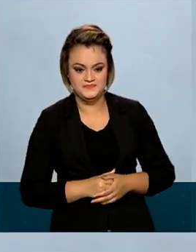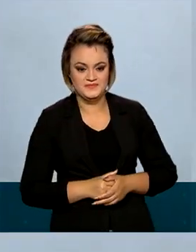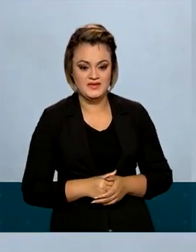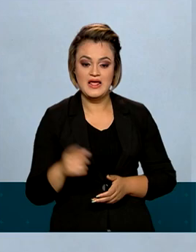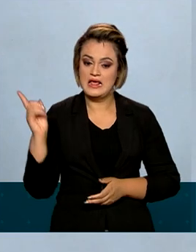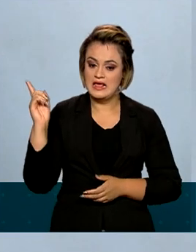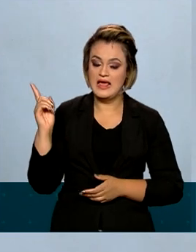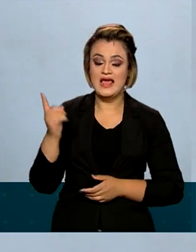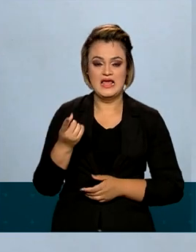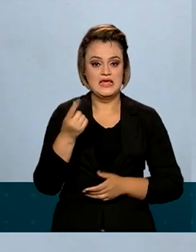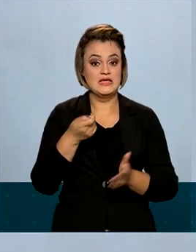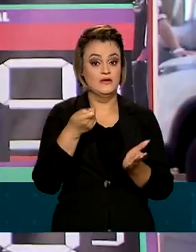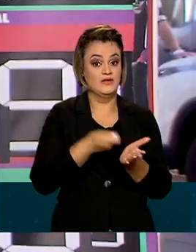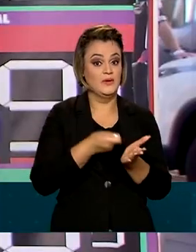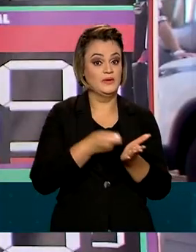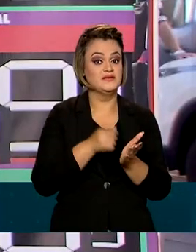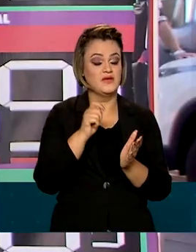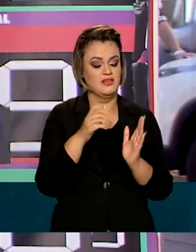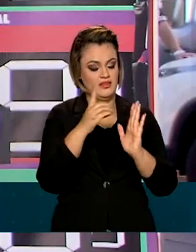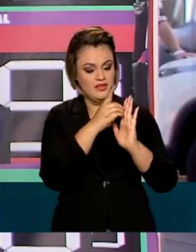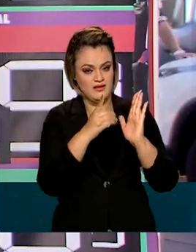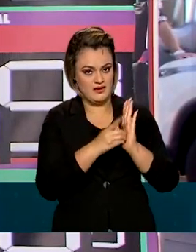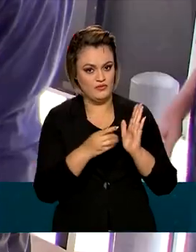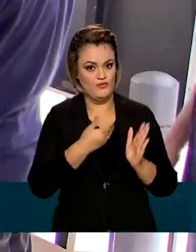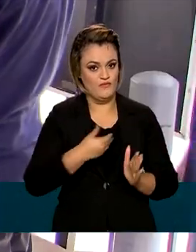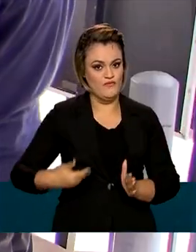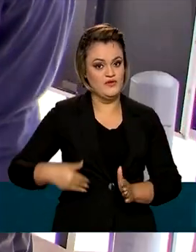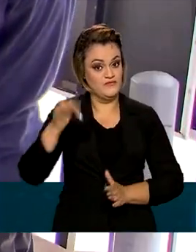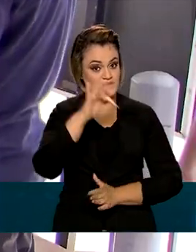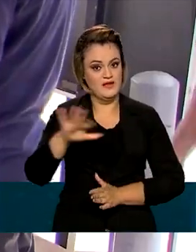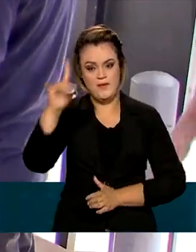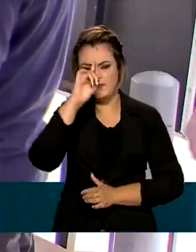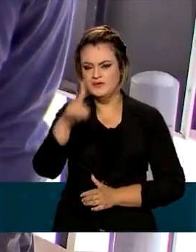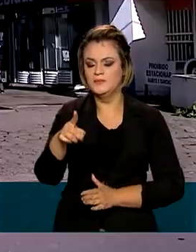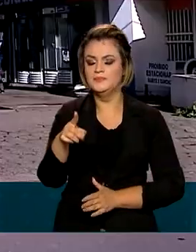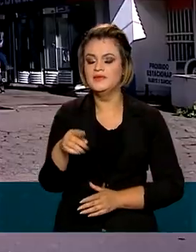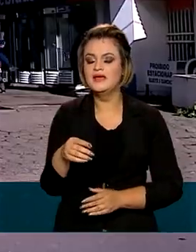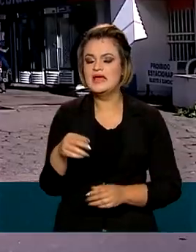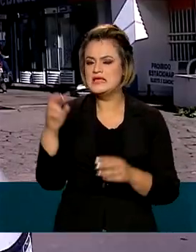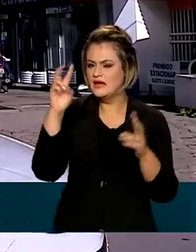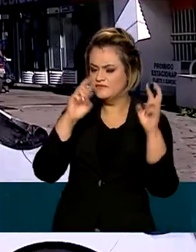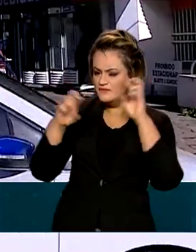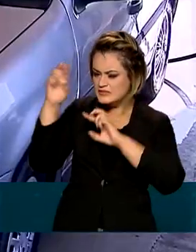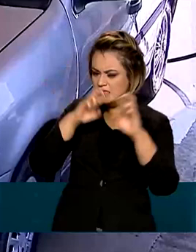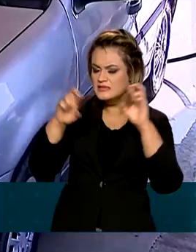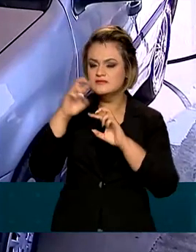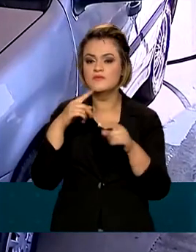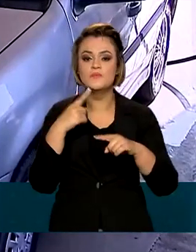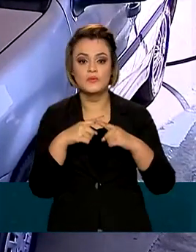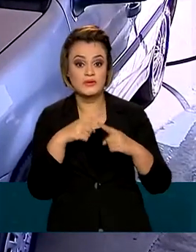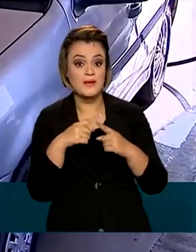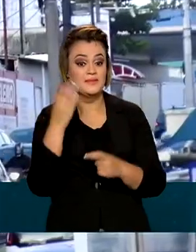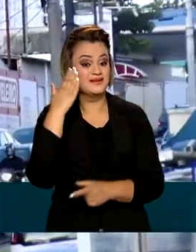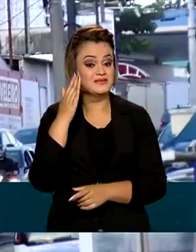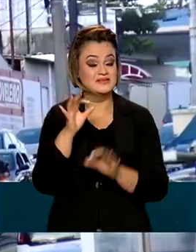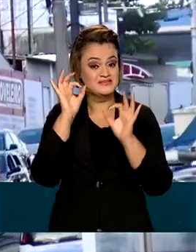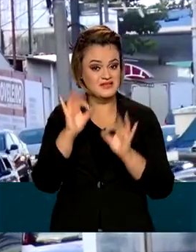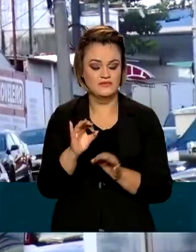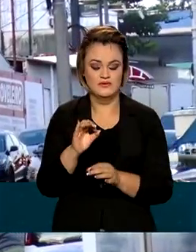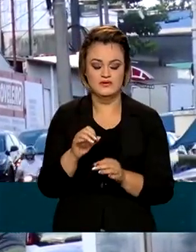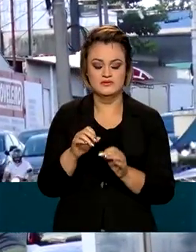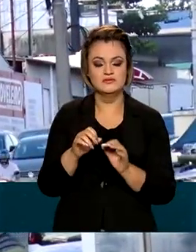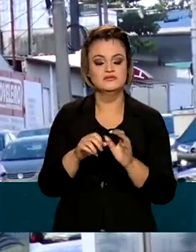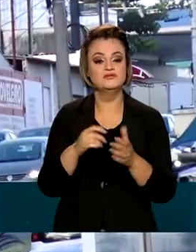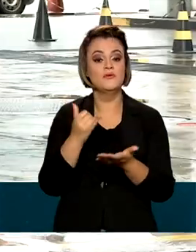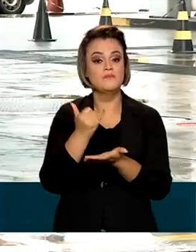Essa exigência está em um decreto do governo federal, né? O objetivo da fiscalização é verificar, né, se a redução do ICMS